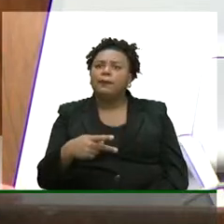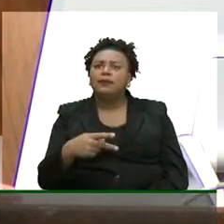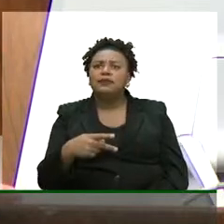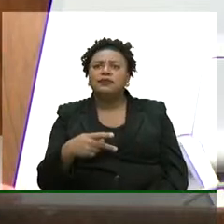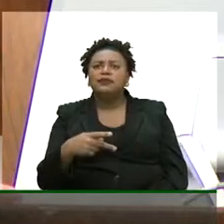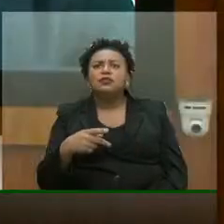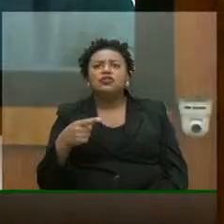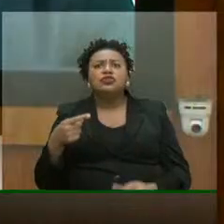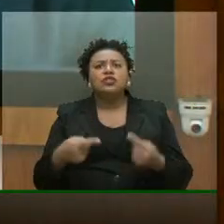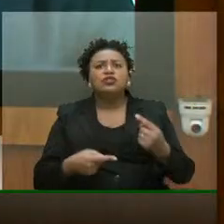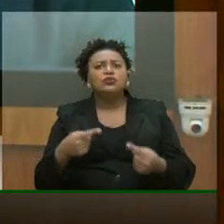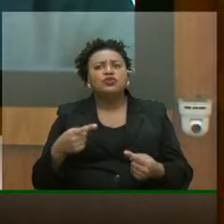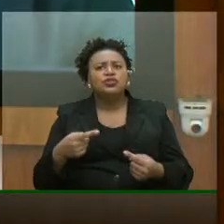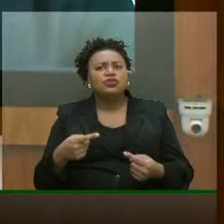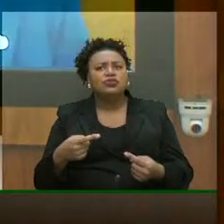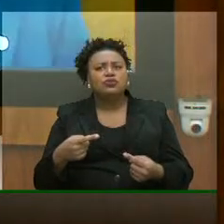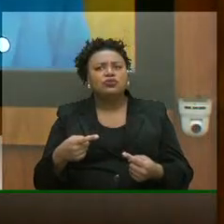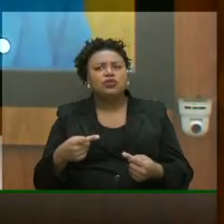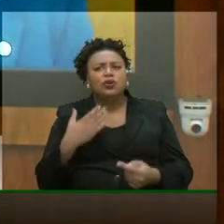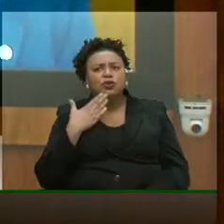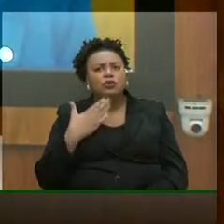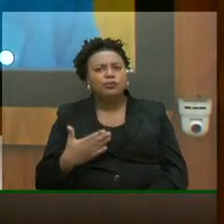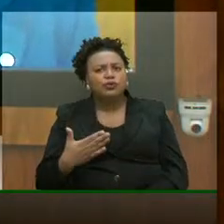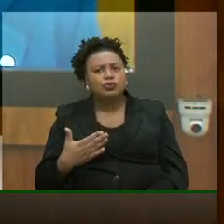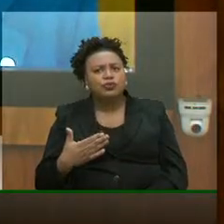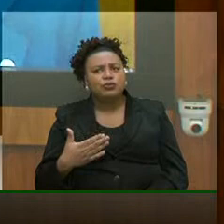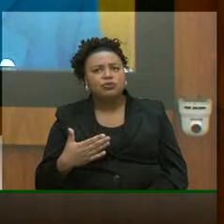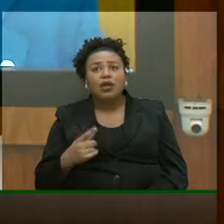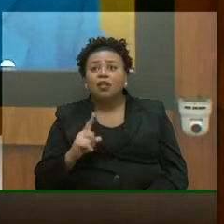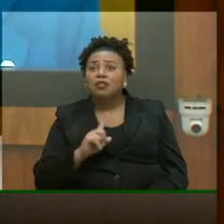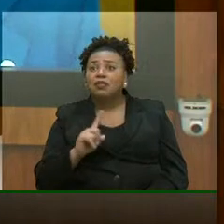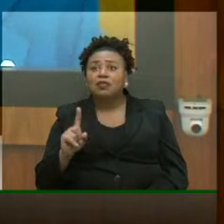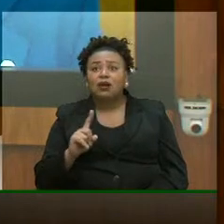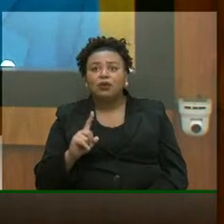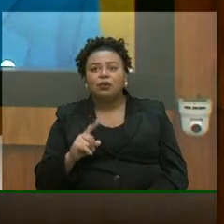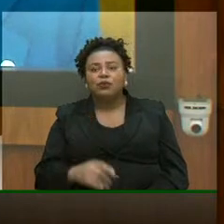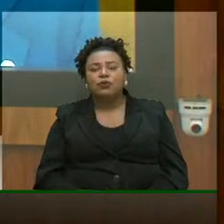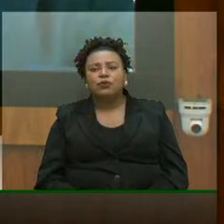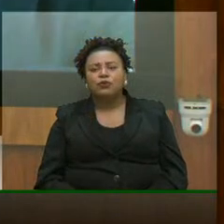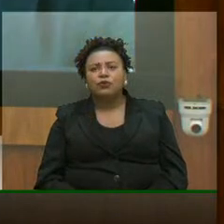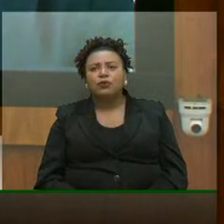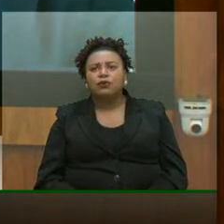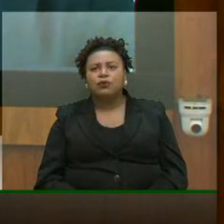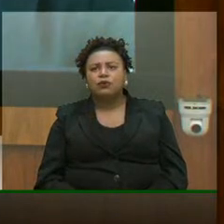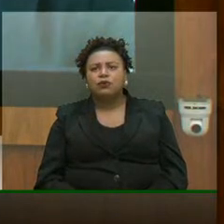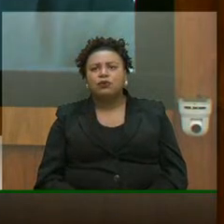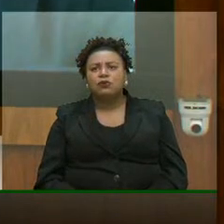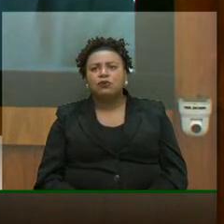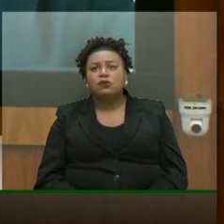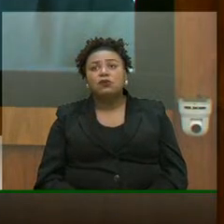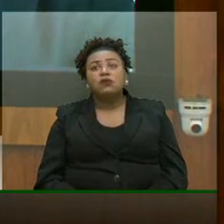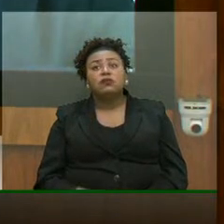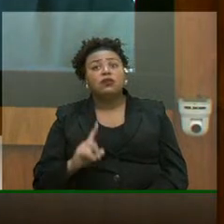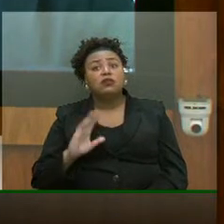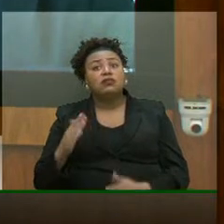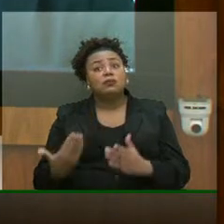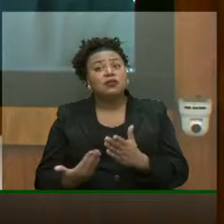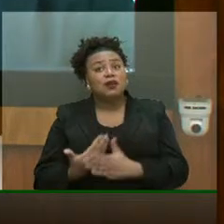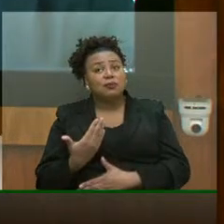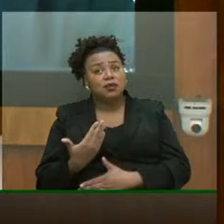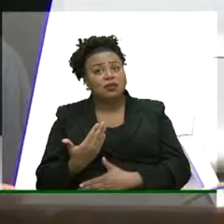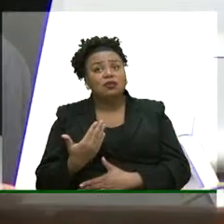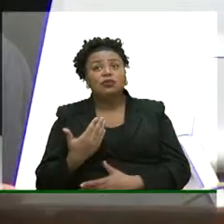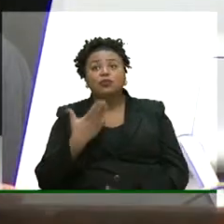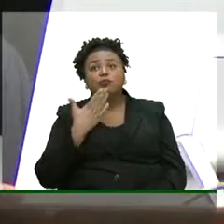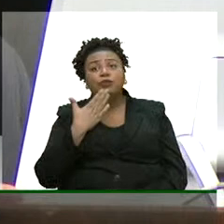na discussão, né, do requerimento. Não, nós estamos... Passamos ainda para o encaminhamento. Nós estamos no encaminhamento